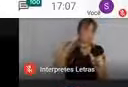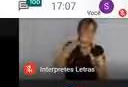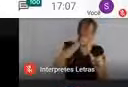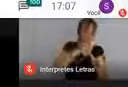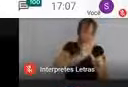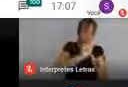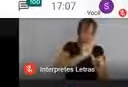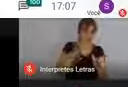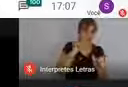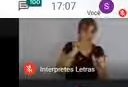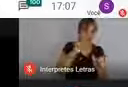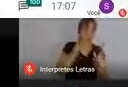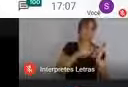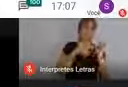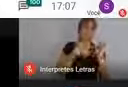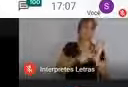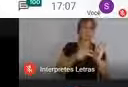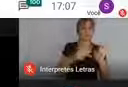origem.